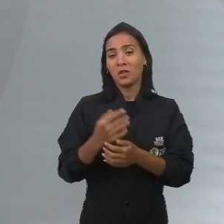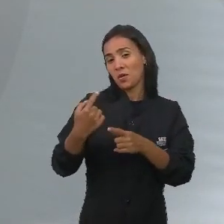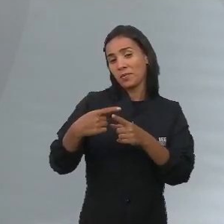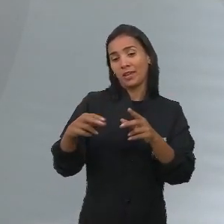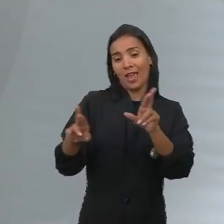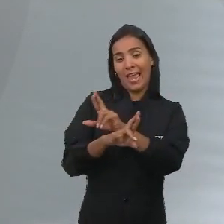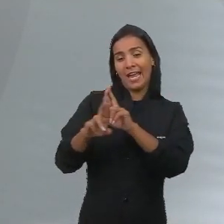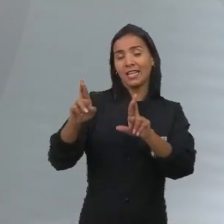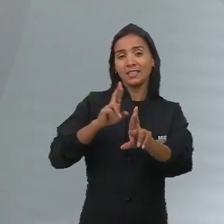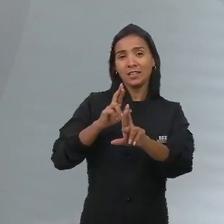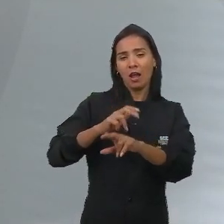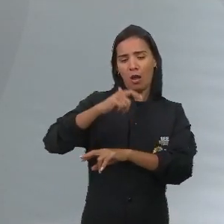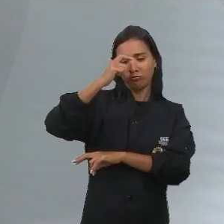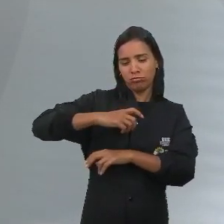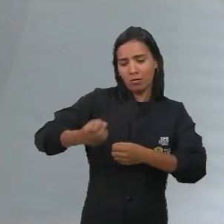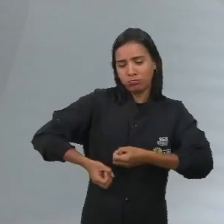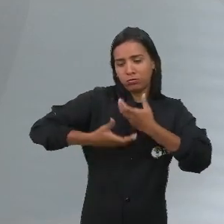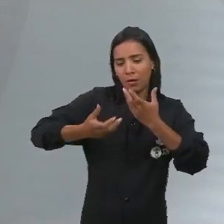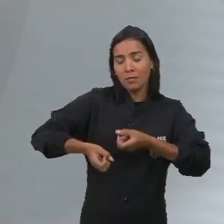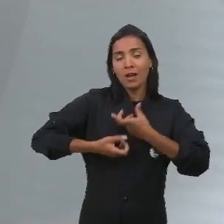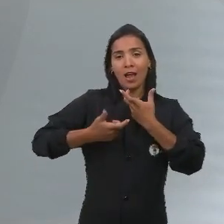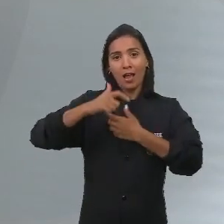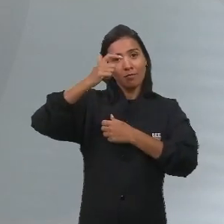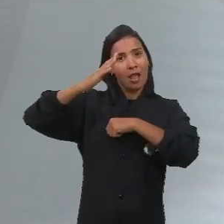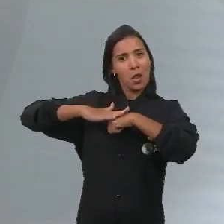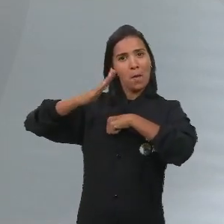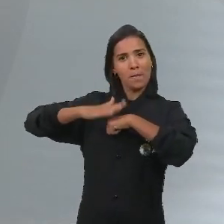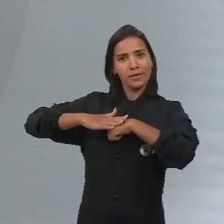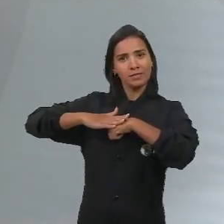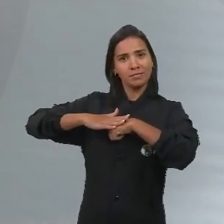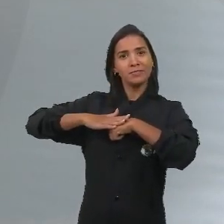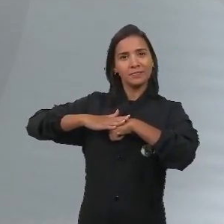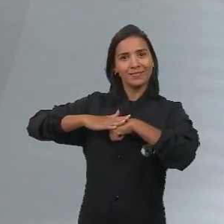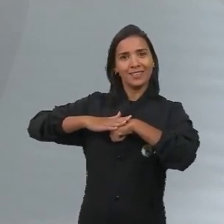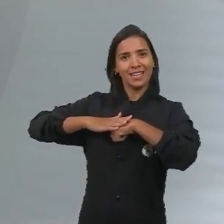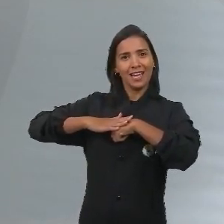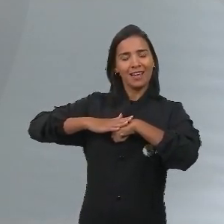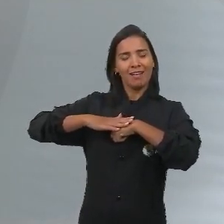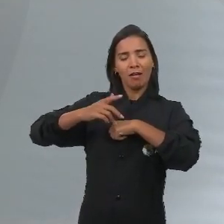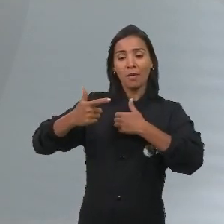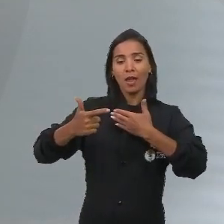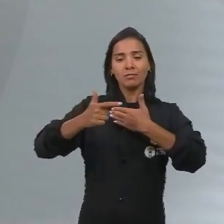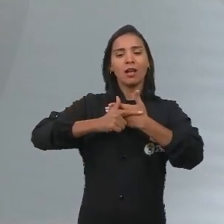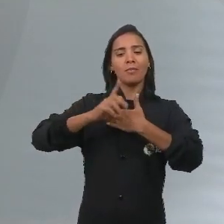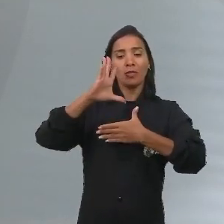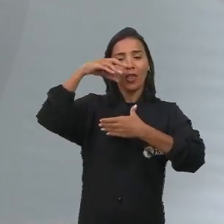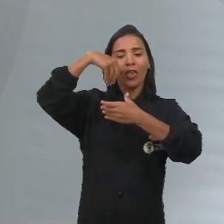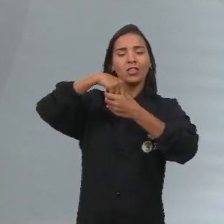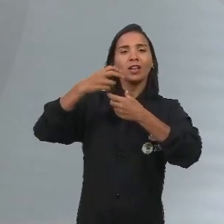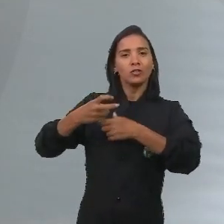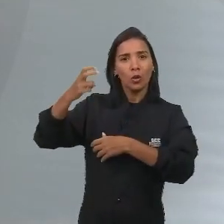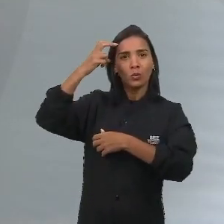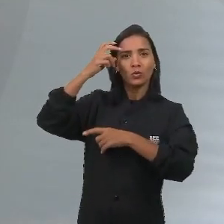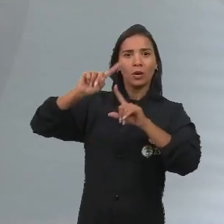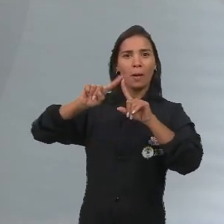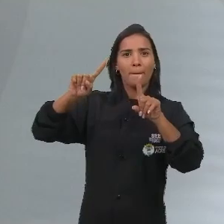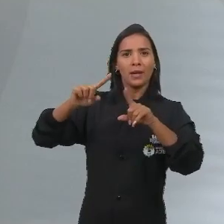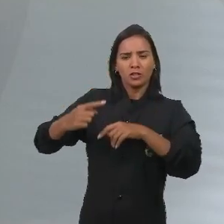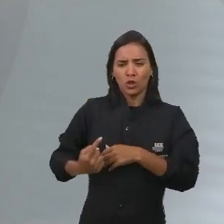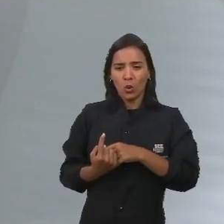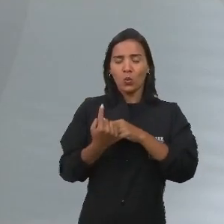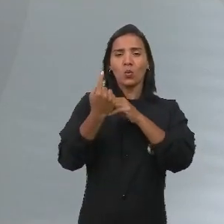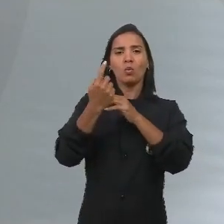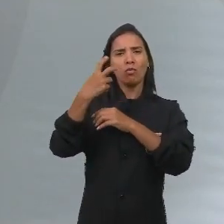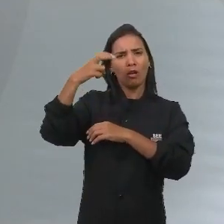a expressão do ser no sentido de quê eu faço parte de uma cultura mas eu não sou apenas aquela